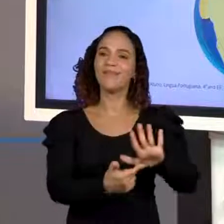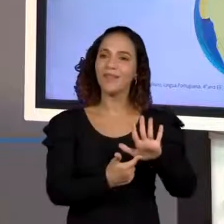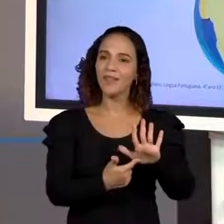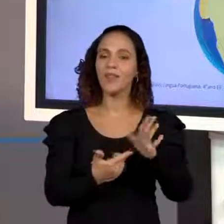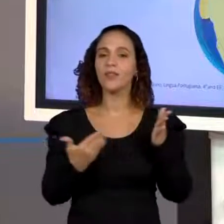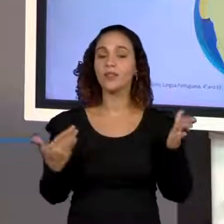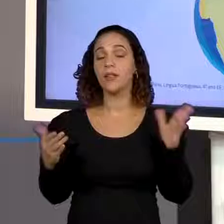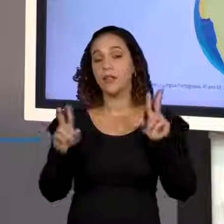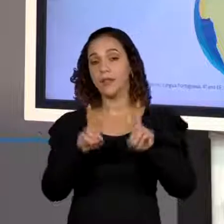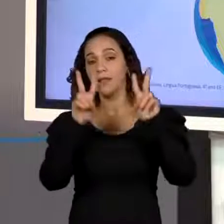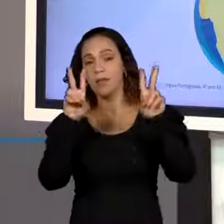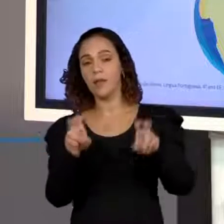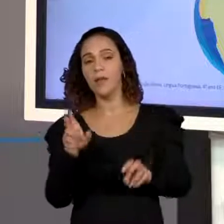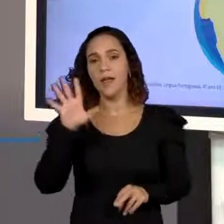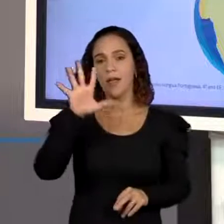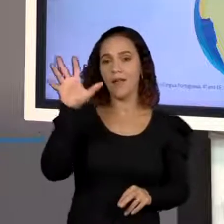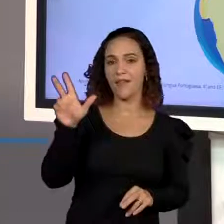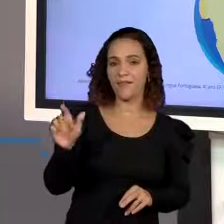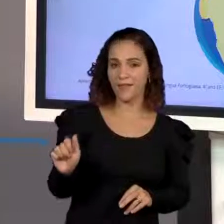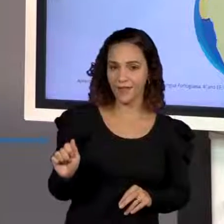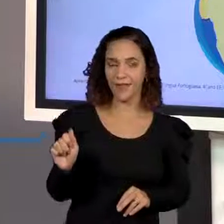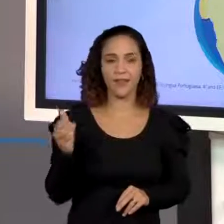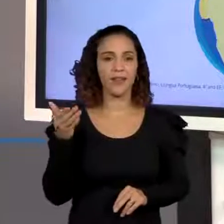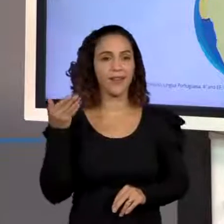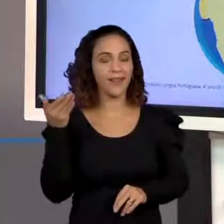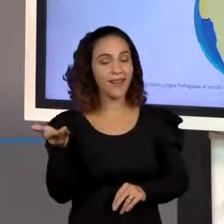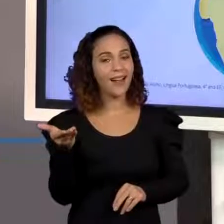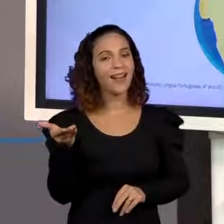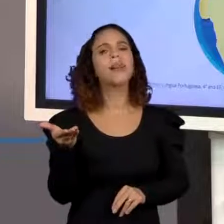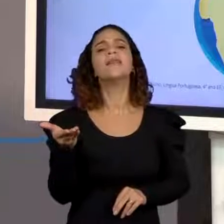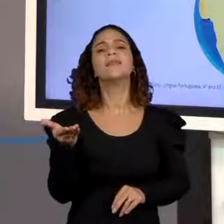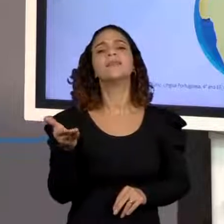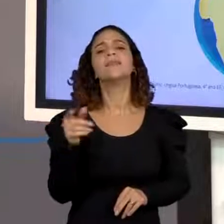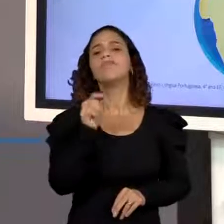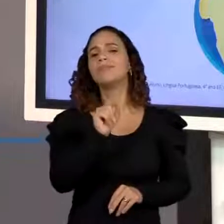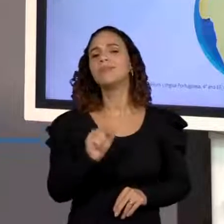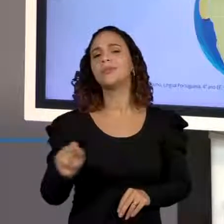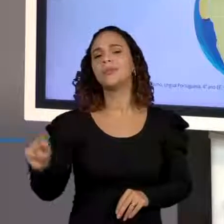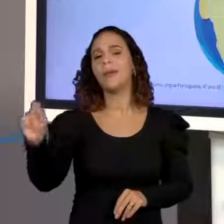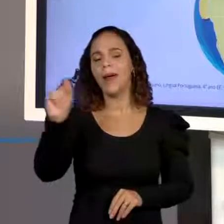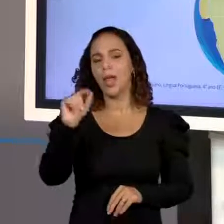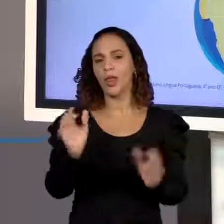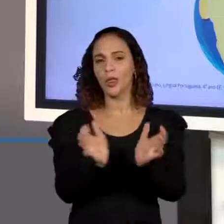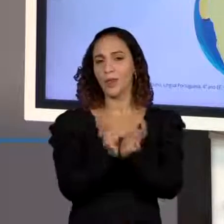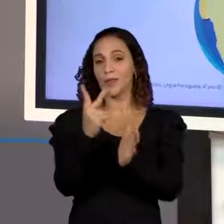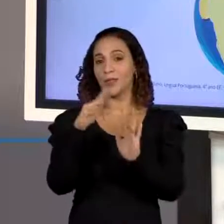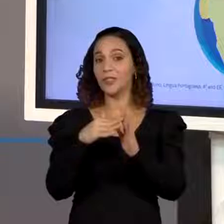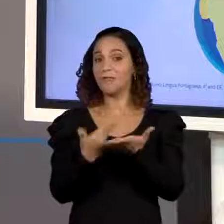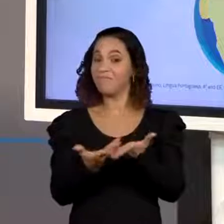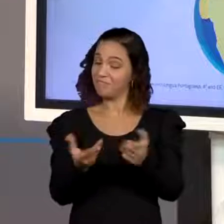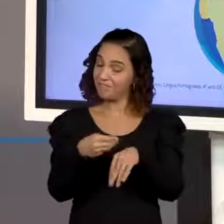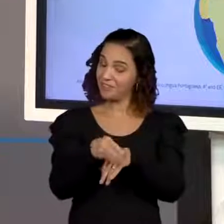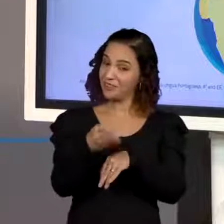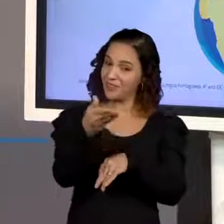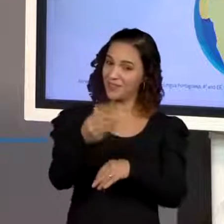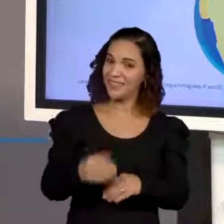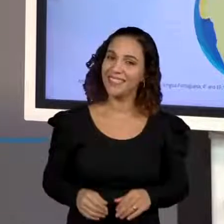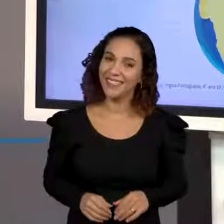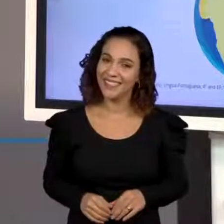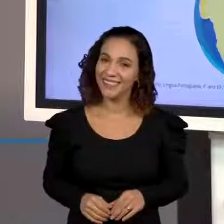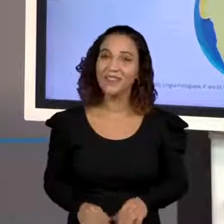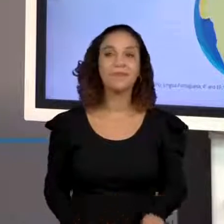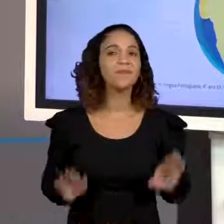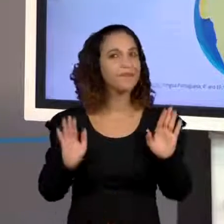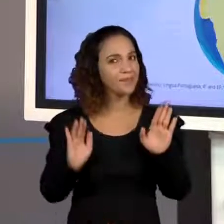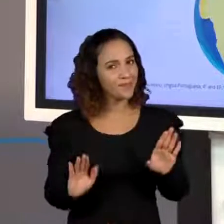aí africanos, essas leituras africanas aí, para todas as turmas aí. Então, vou deixar essa super dica aqui para vocês.